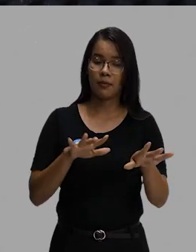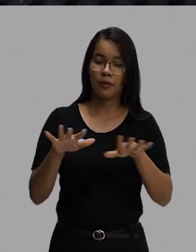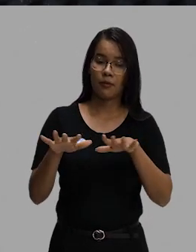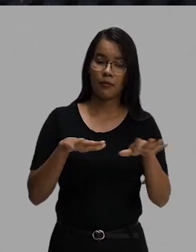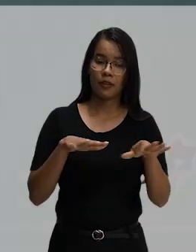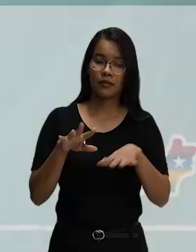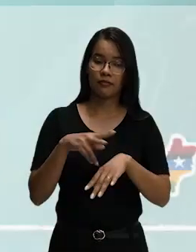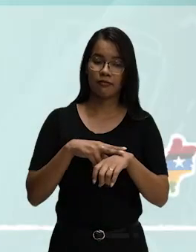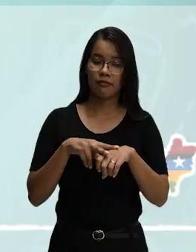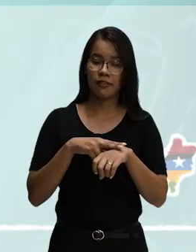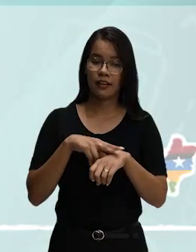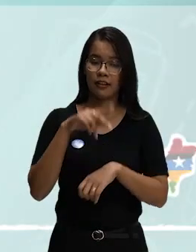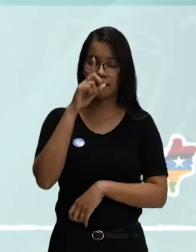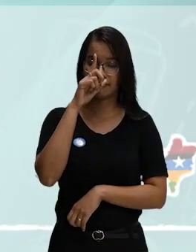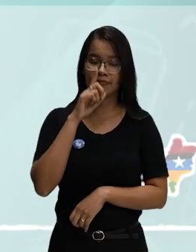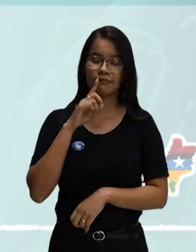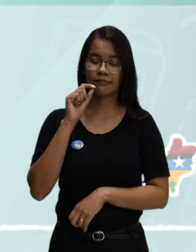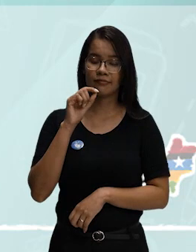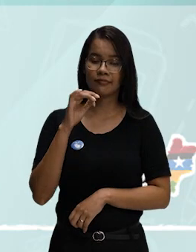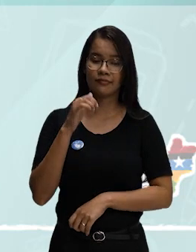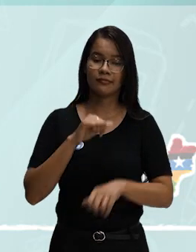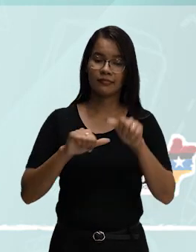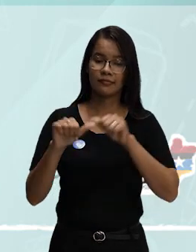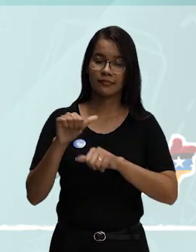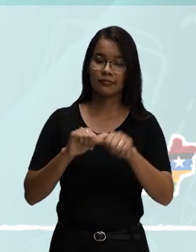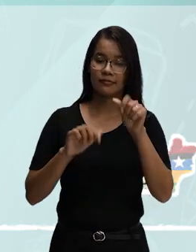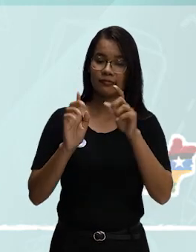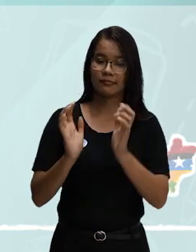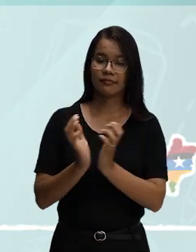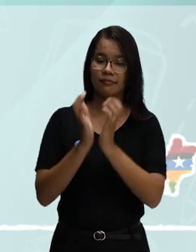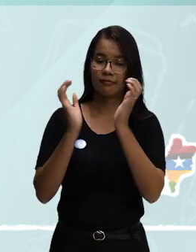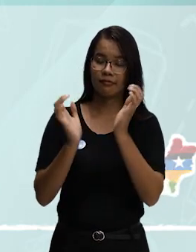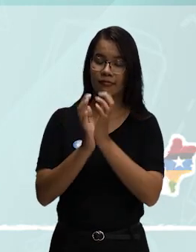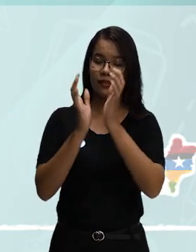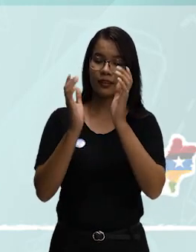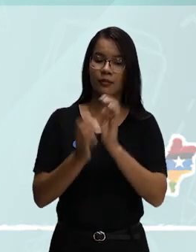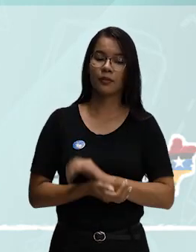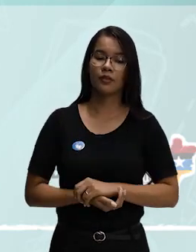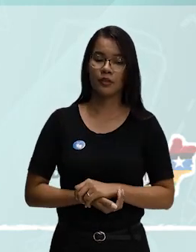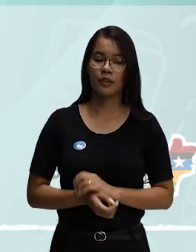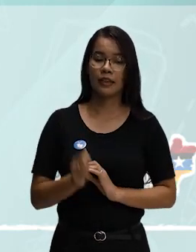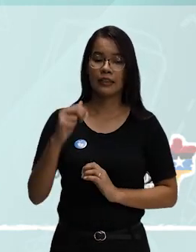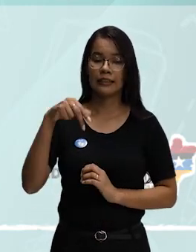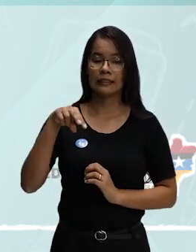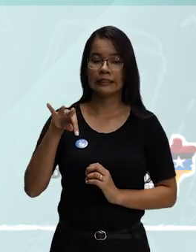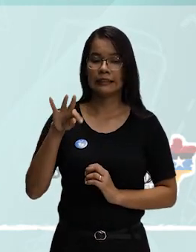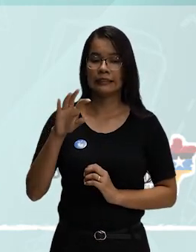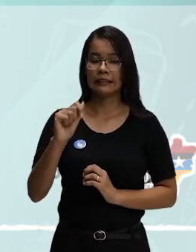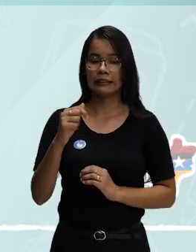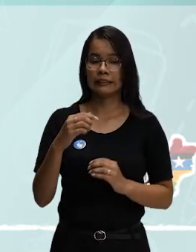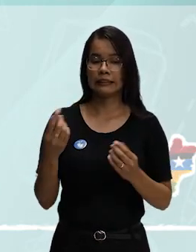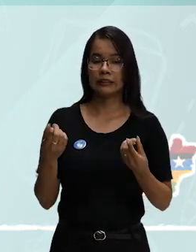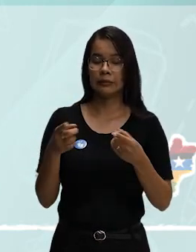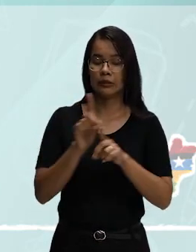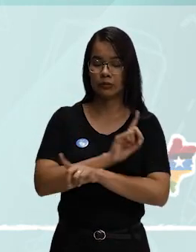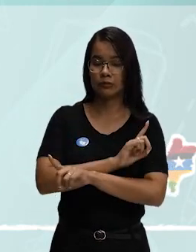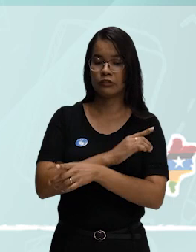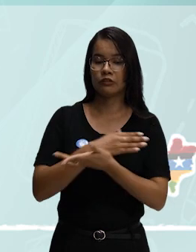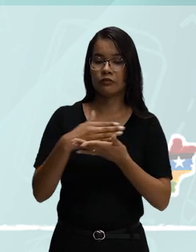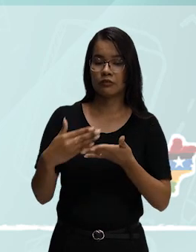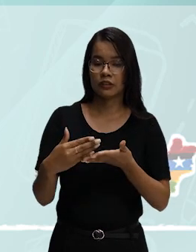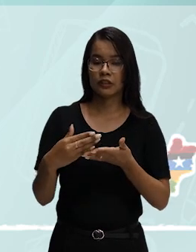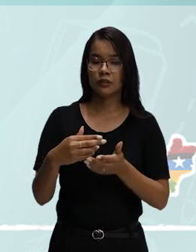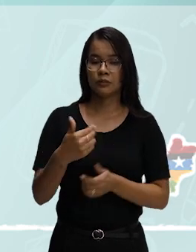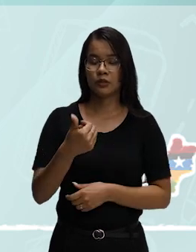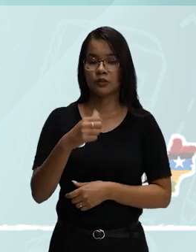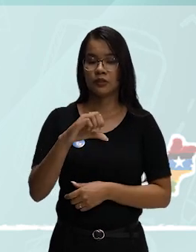foi transformado em Grupo ANTA, que foram movimentos culturais decorrentes da Semana da Arte Moderna de 22, se contrapondo aí ao